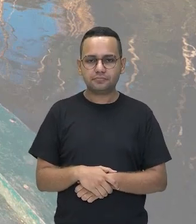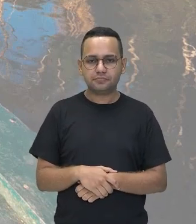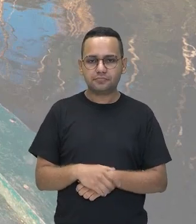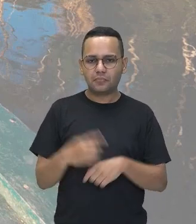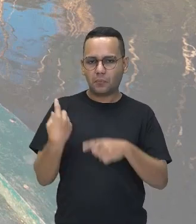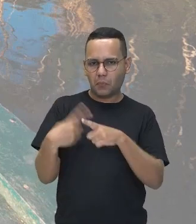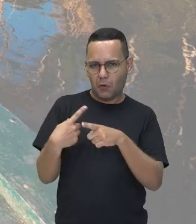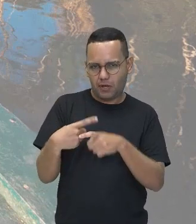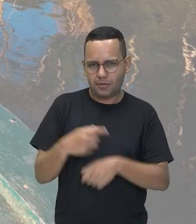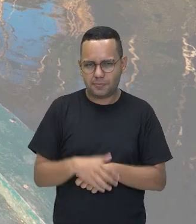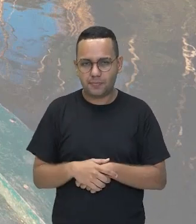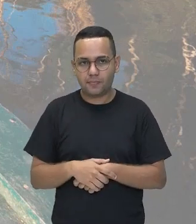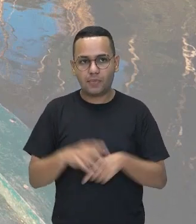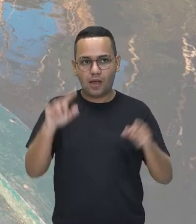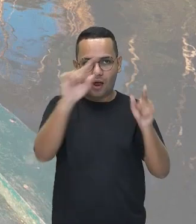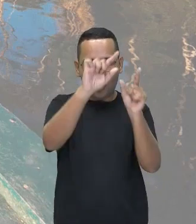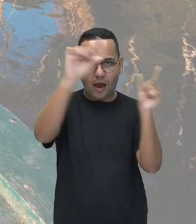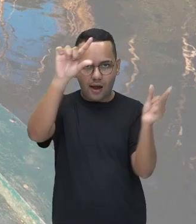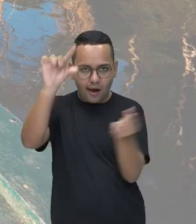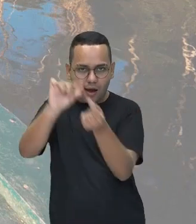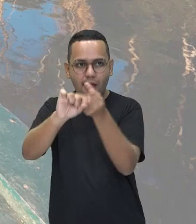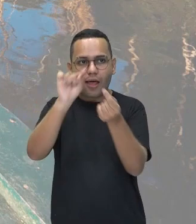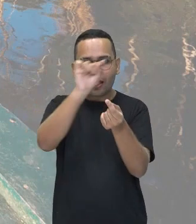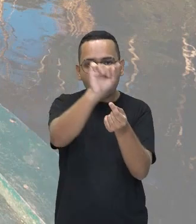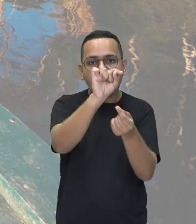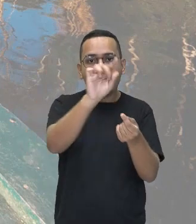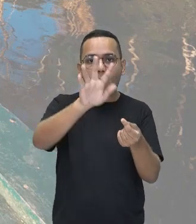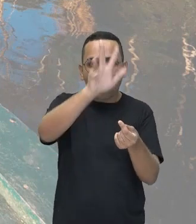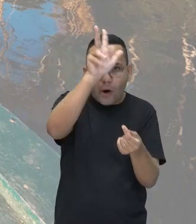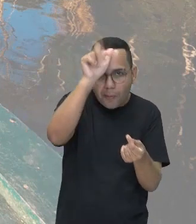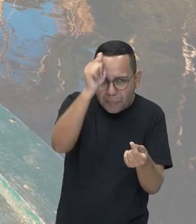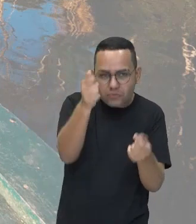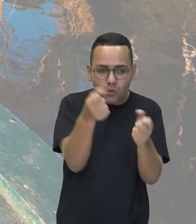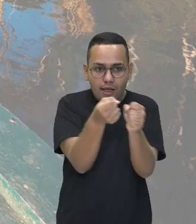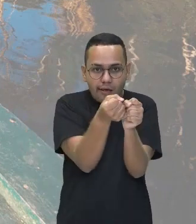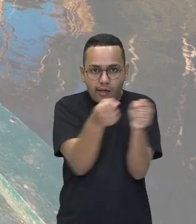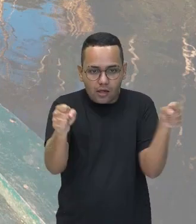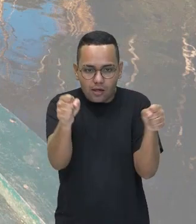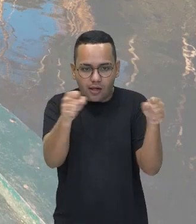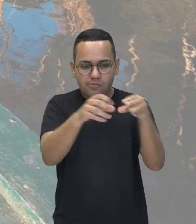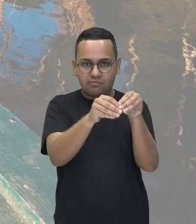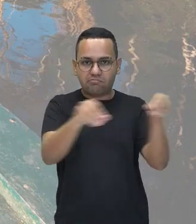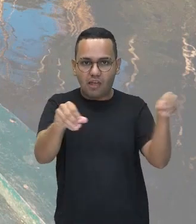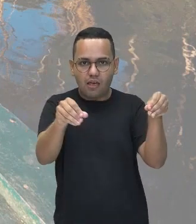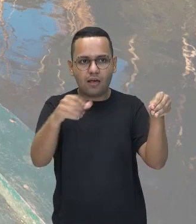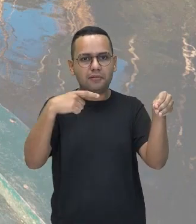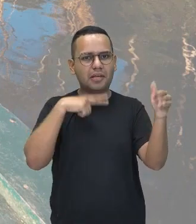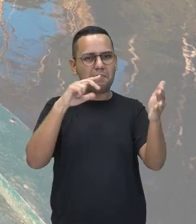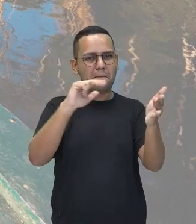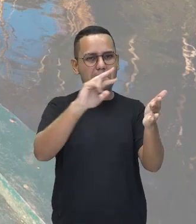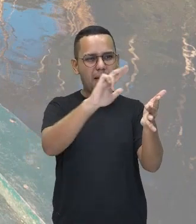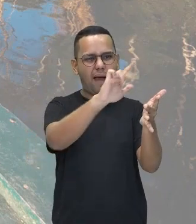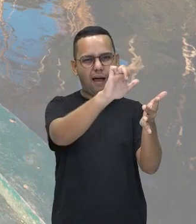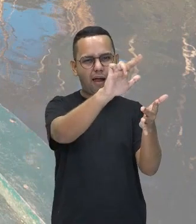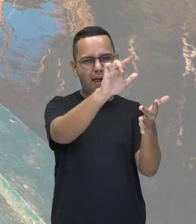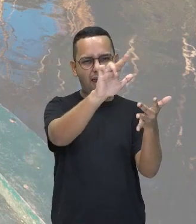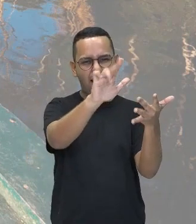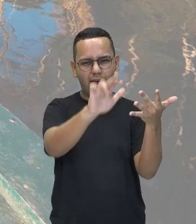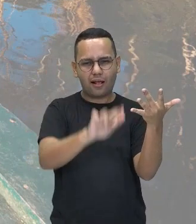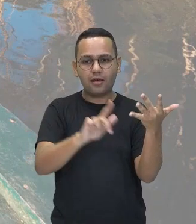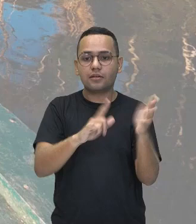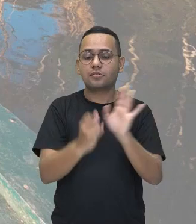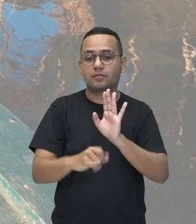grandes territorialmente que nós temos, então, muitas características de identidades, características